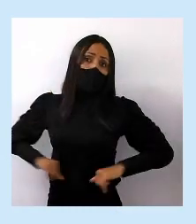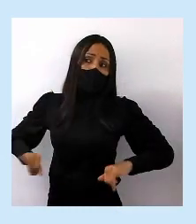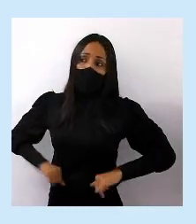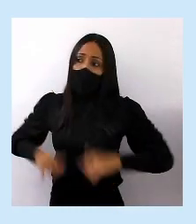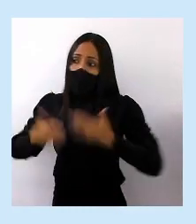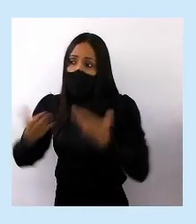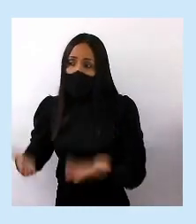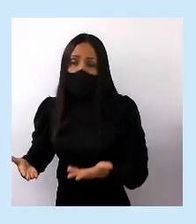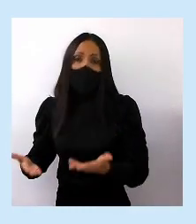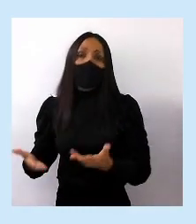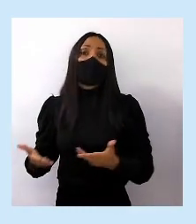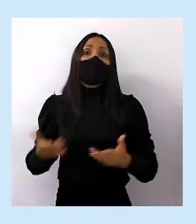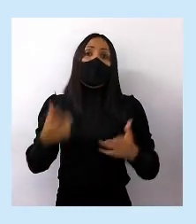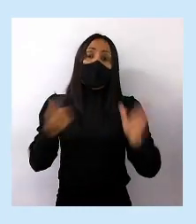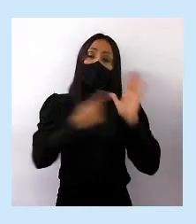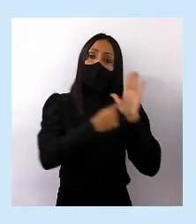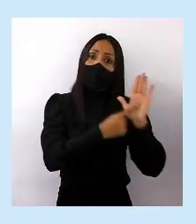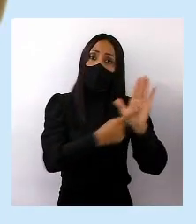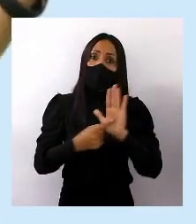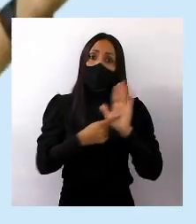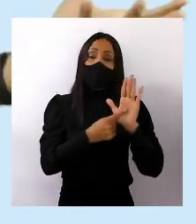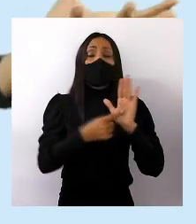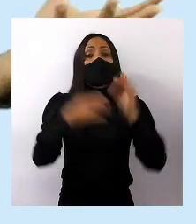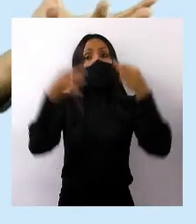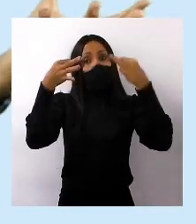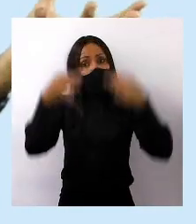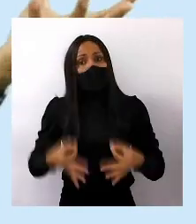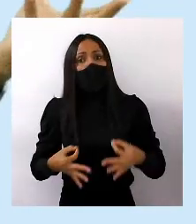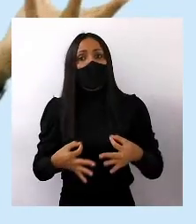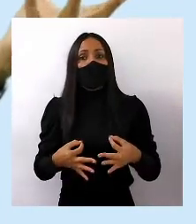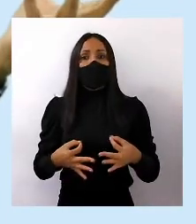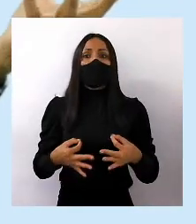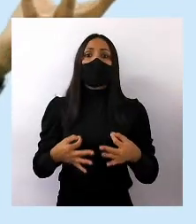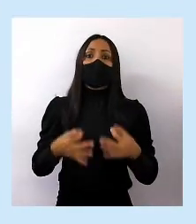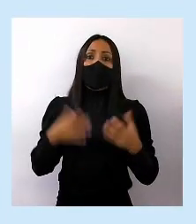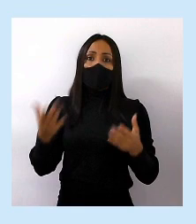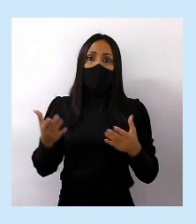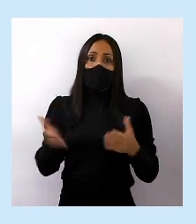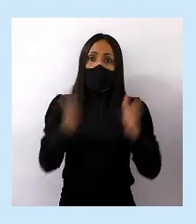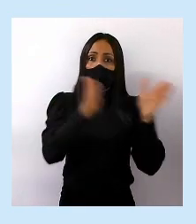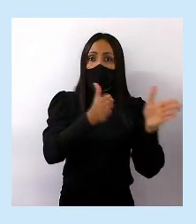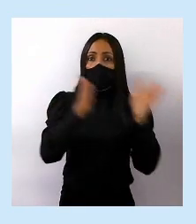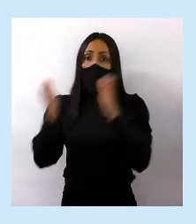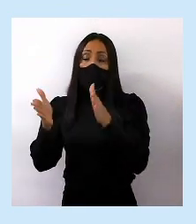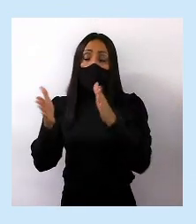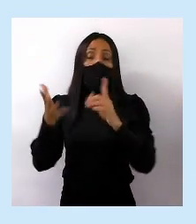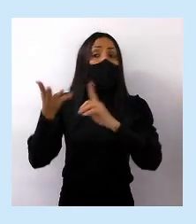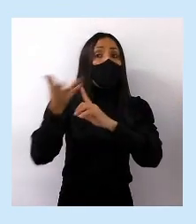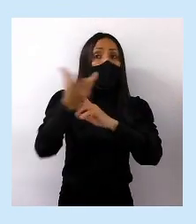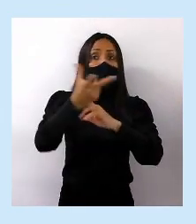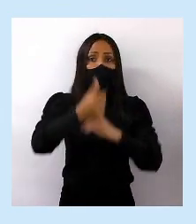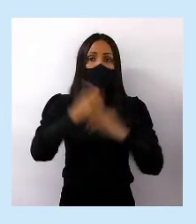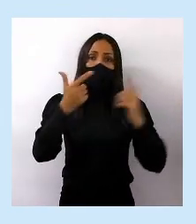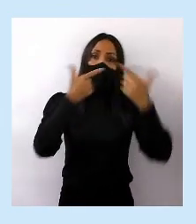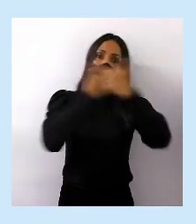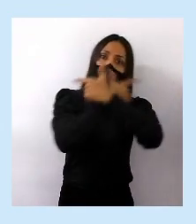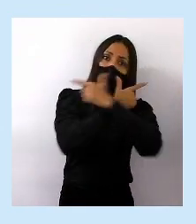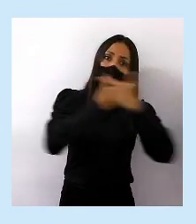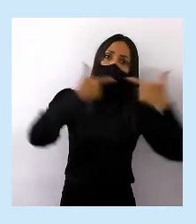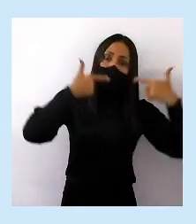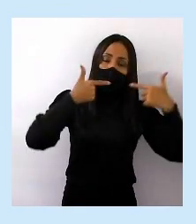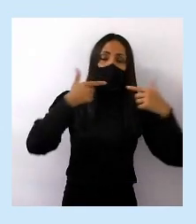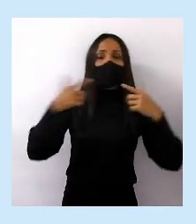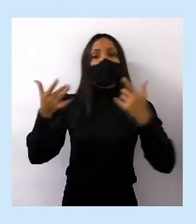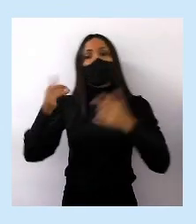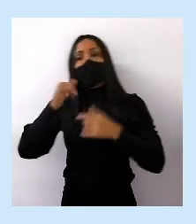ele traz exatamente as tendências. A arte, ela pode trazer o riso, pode trazer a